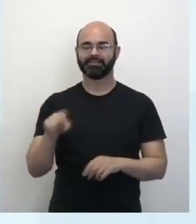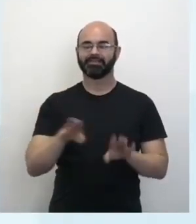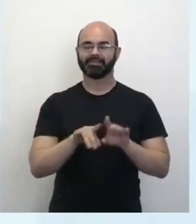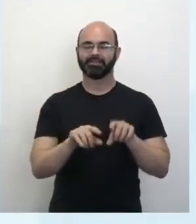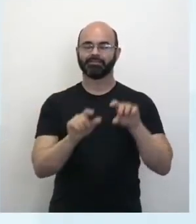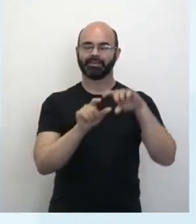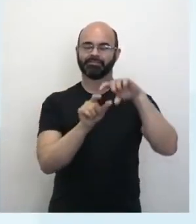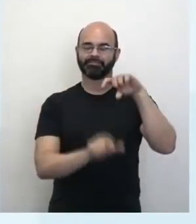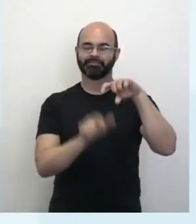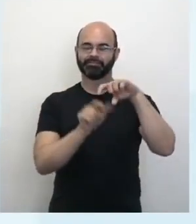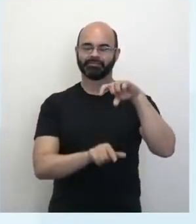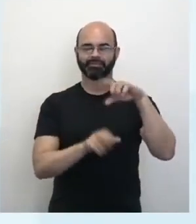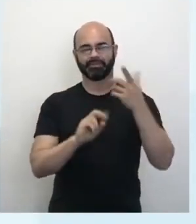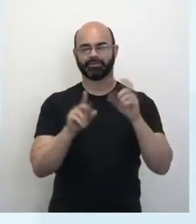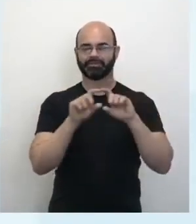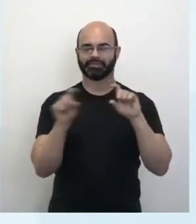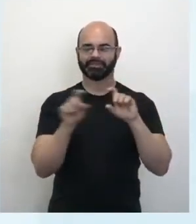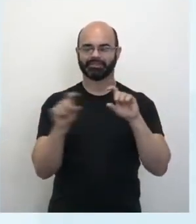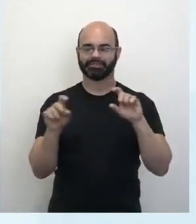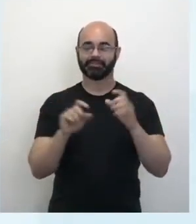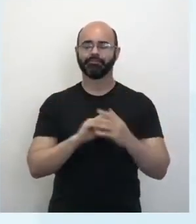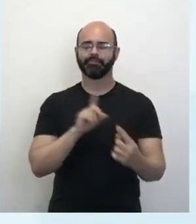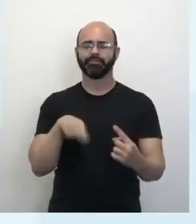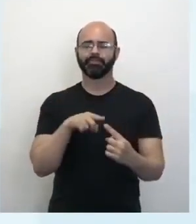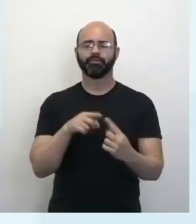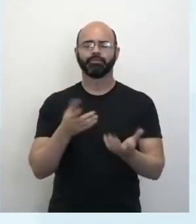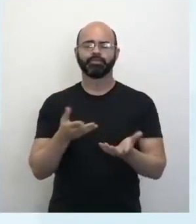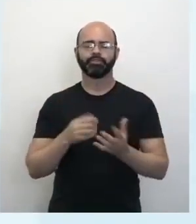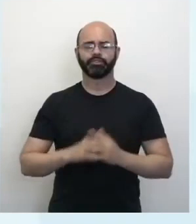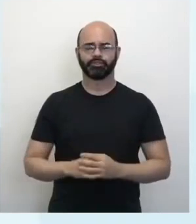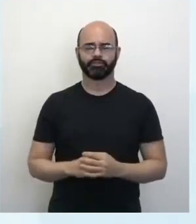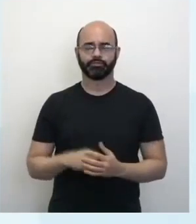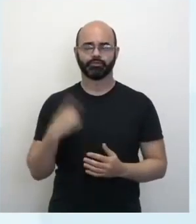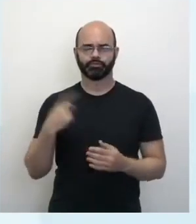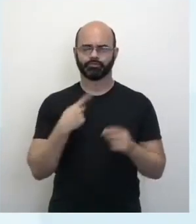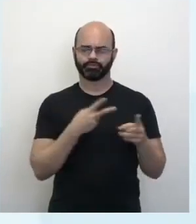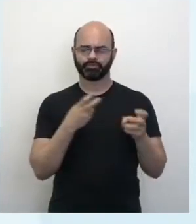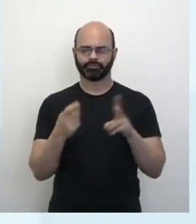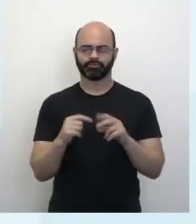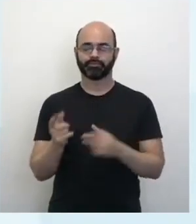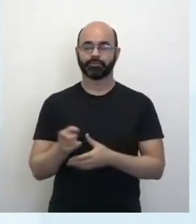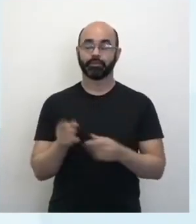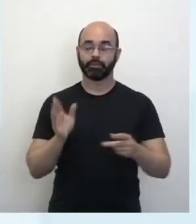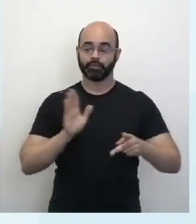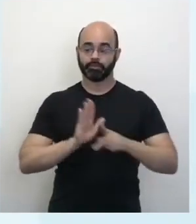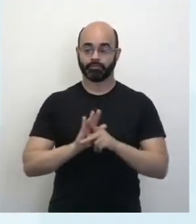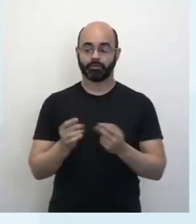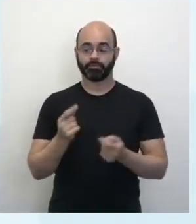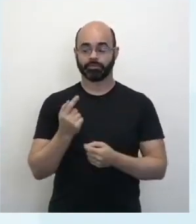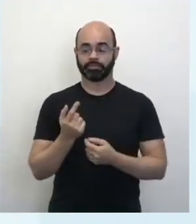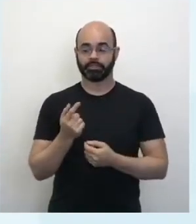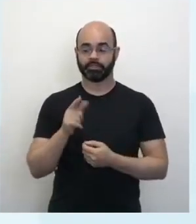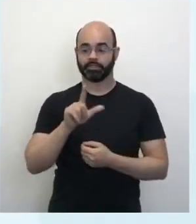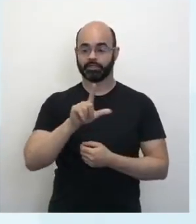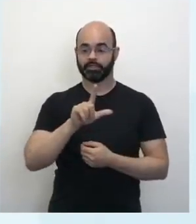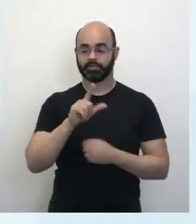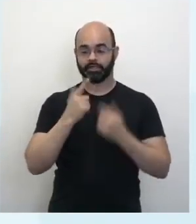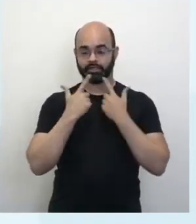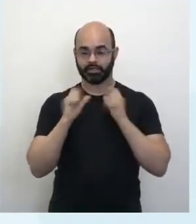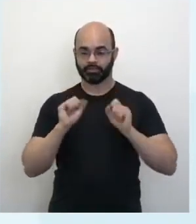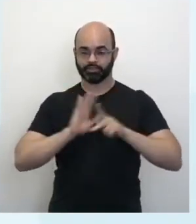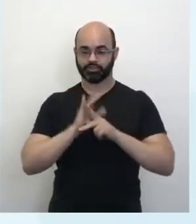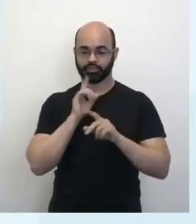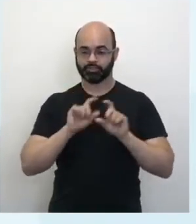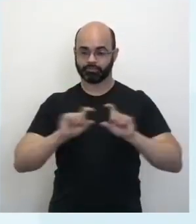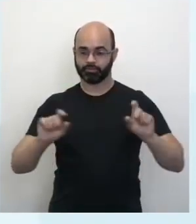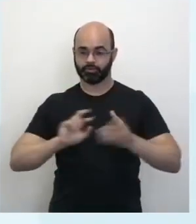HQs. Objetivos: nós vamos identificar as características linguísticas e multissemióticas dos gêneros